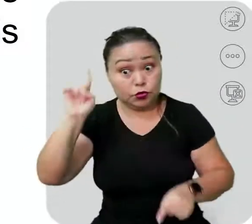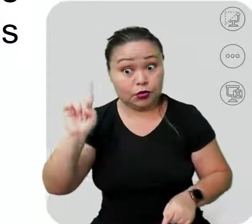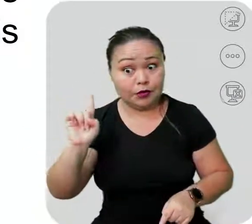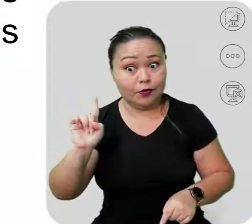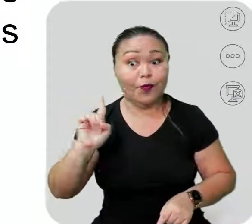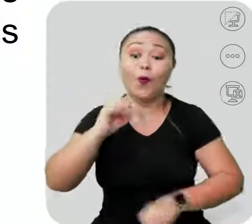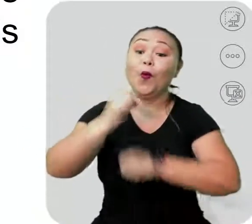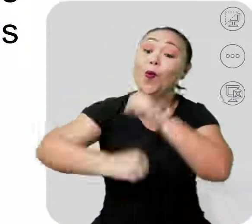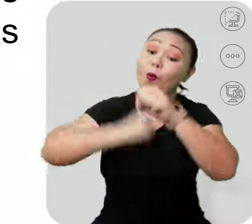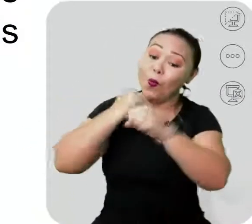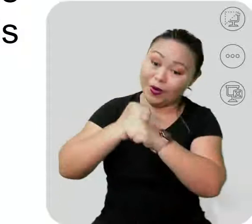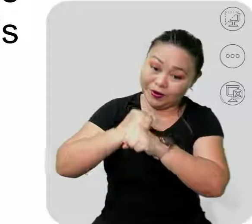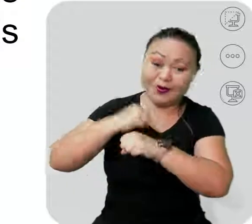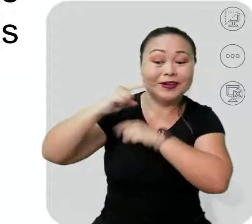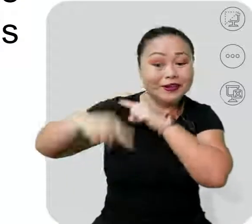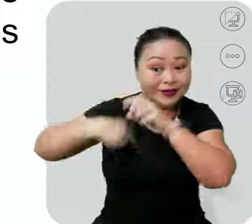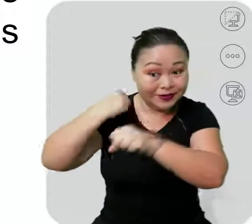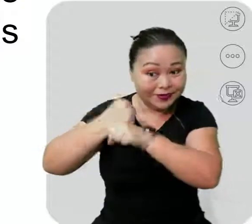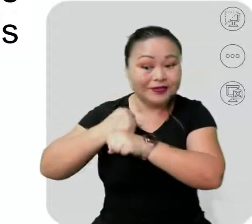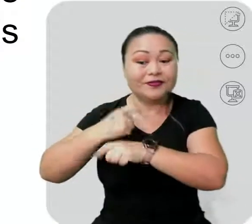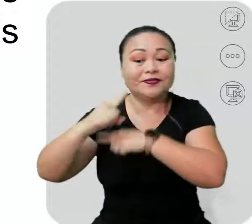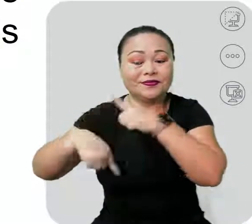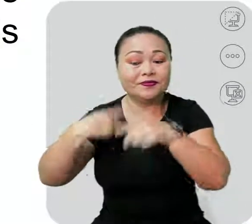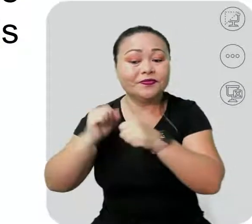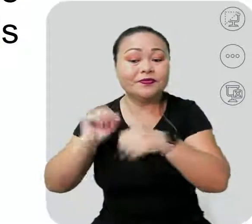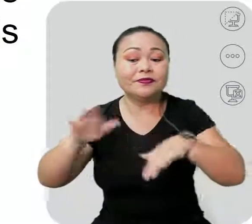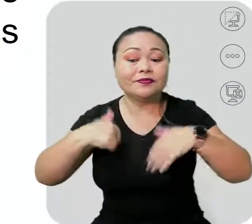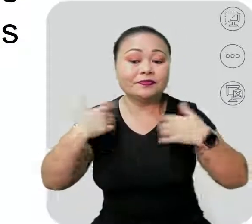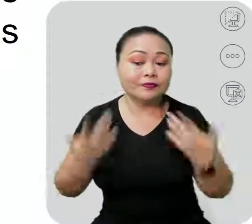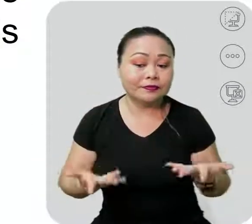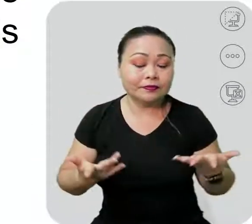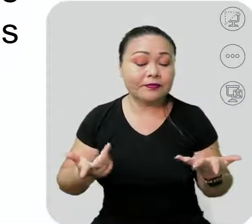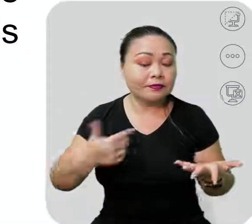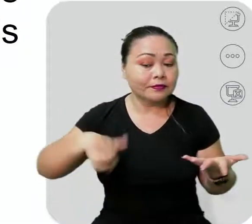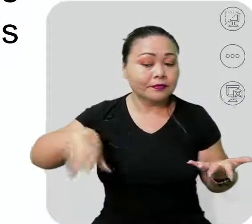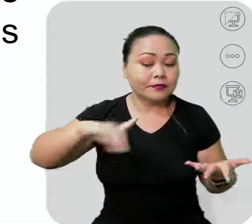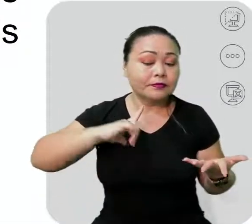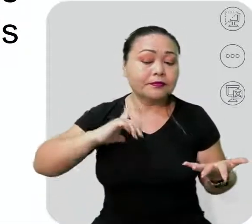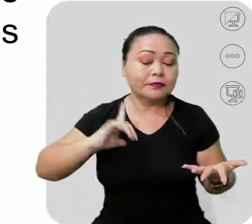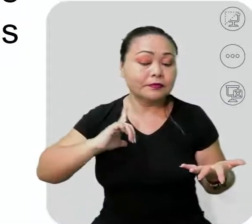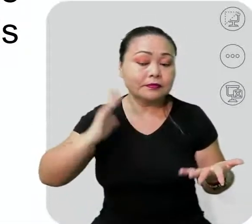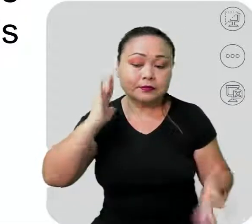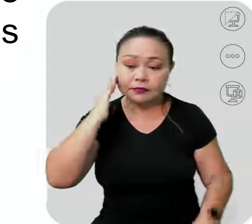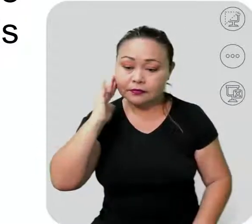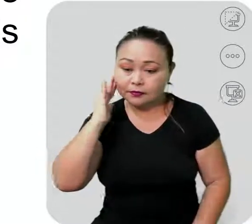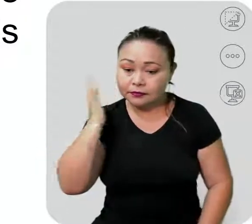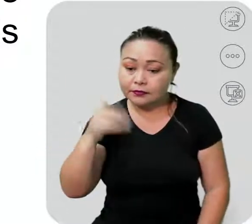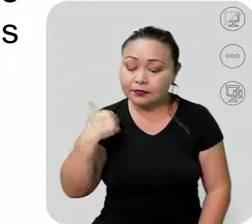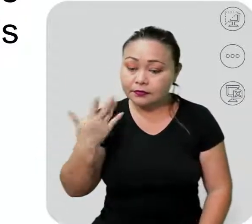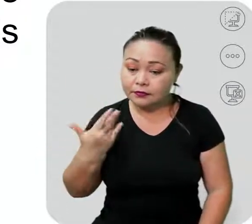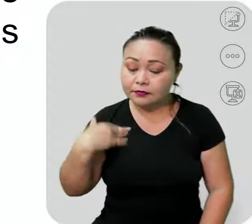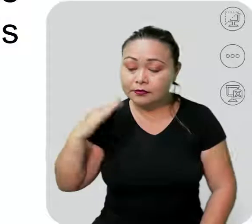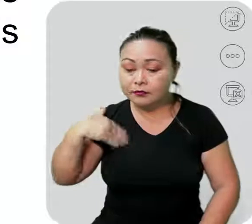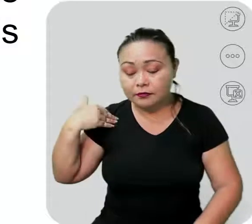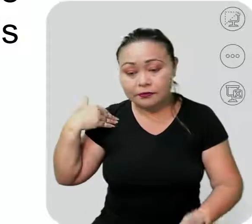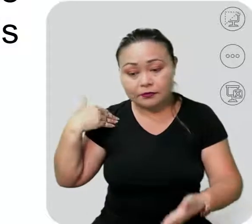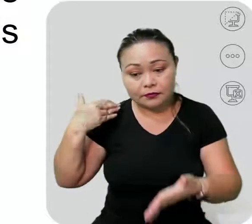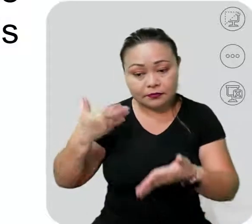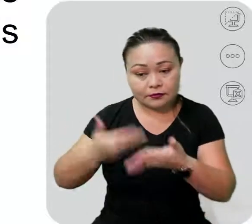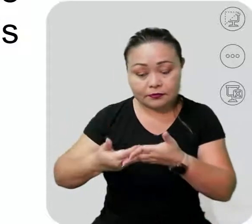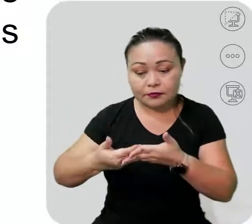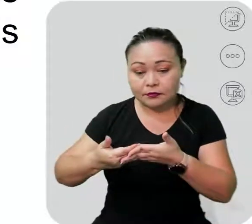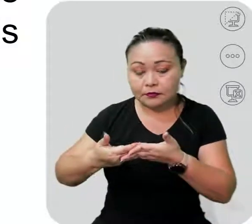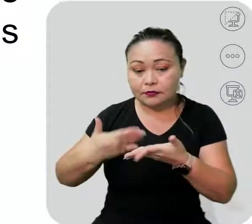dia um ano após o outro Claro que vocês terão esse entendimento a chegada